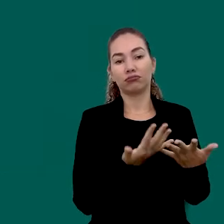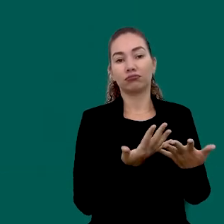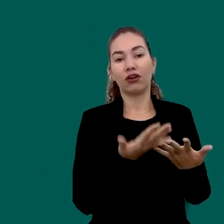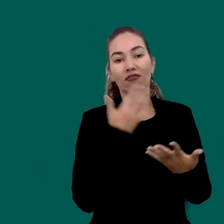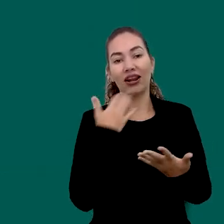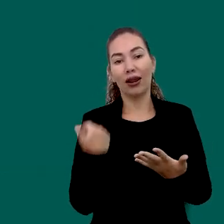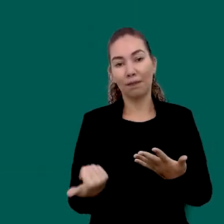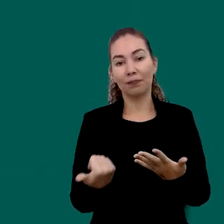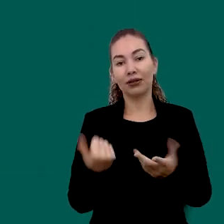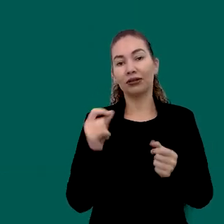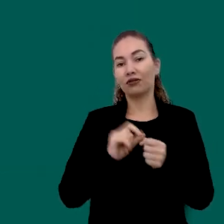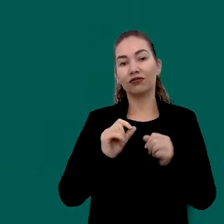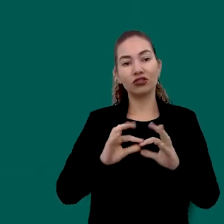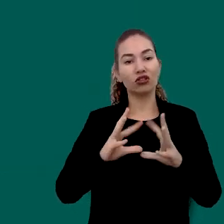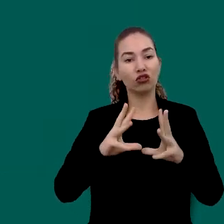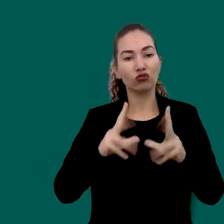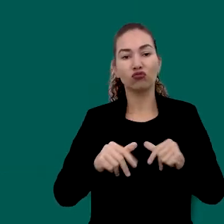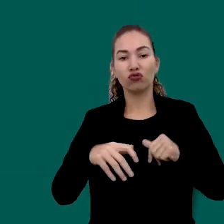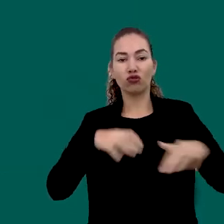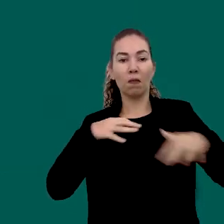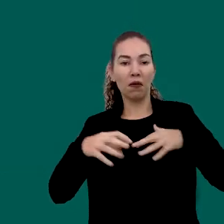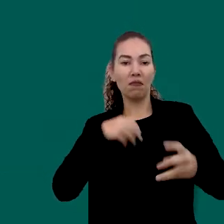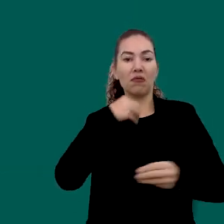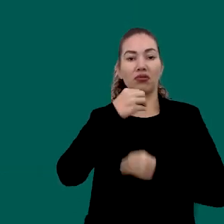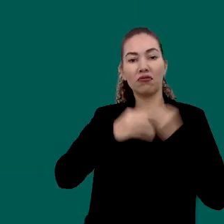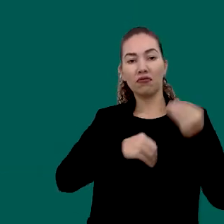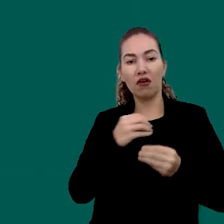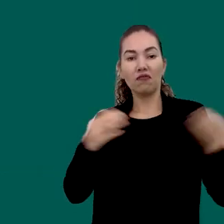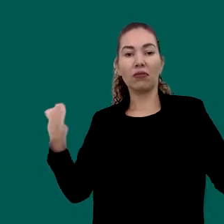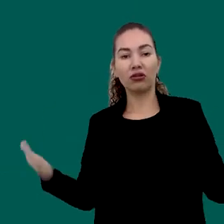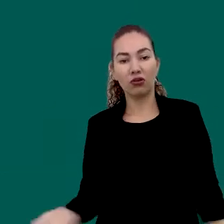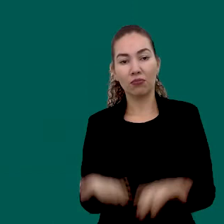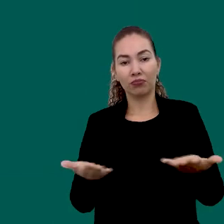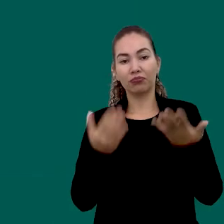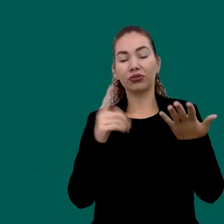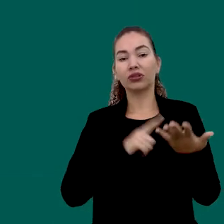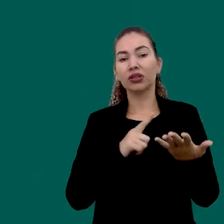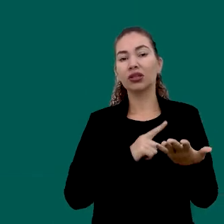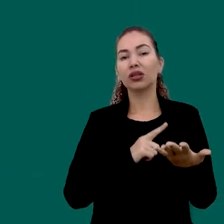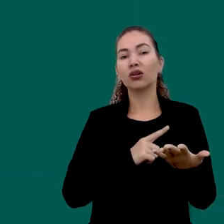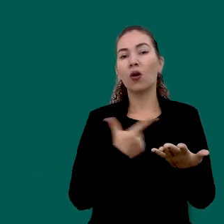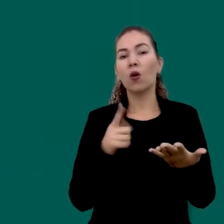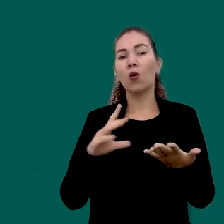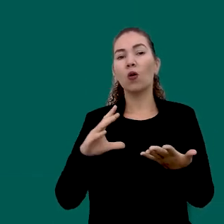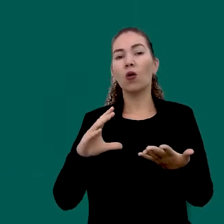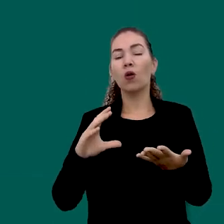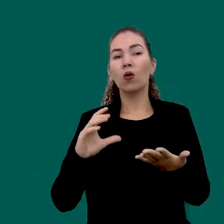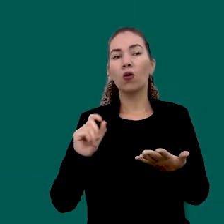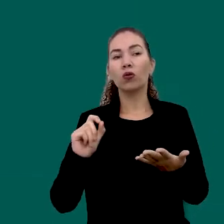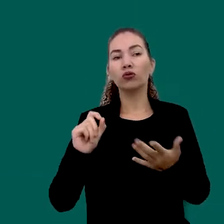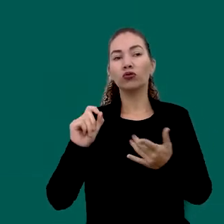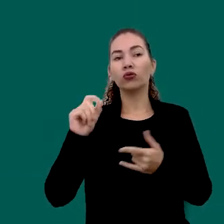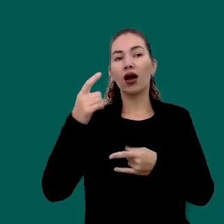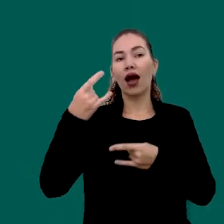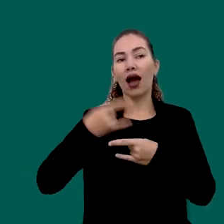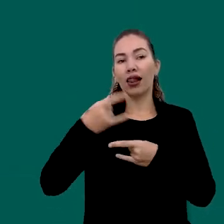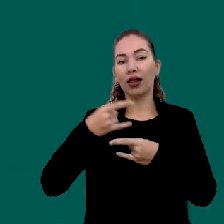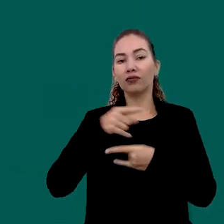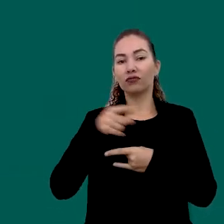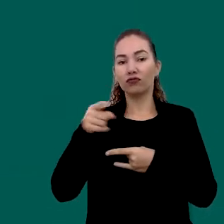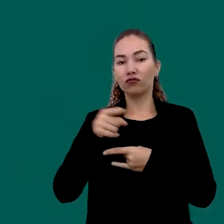Vale a pena fazer todo esse movimento? A gente teve o case, por exemplo, da live que vocês auxiliaram o menino, aquele